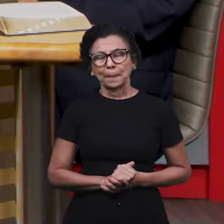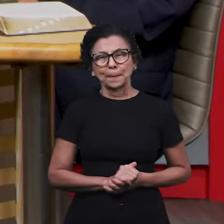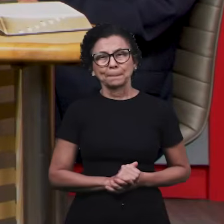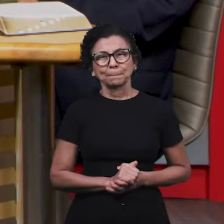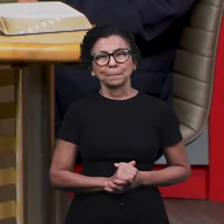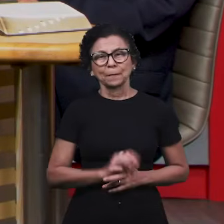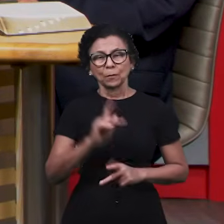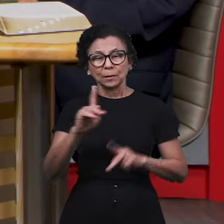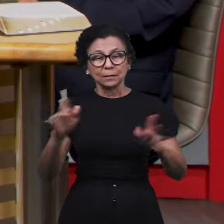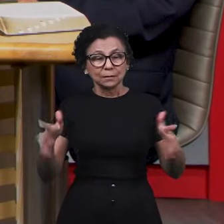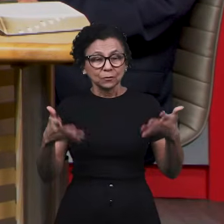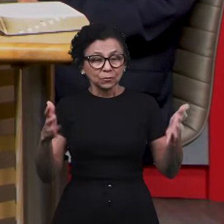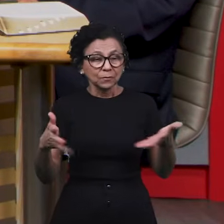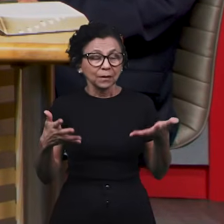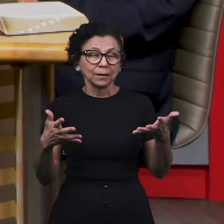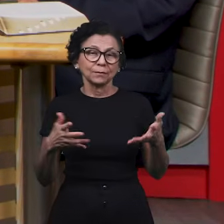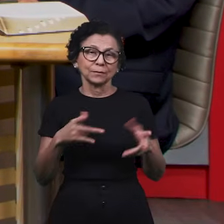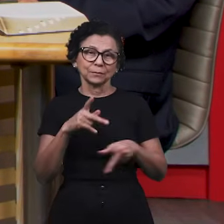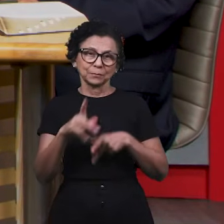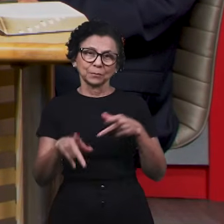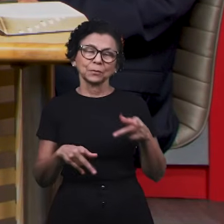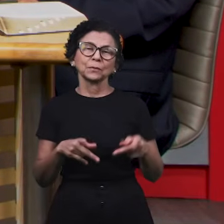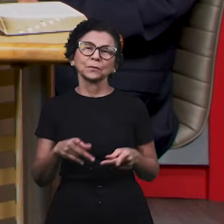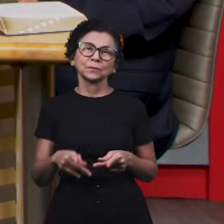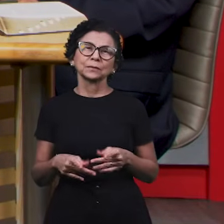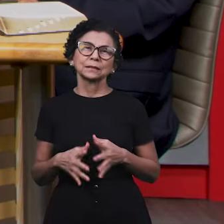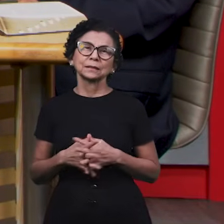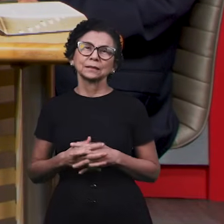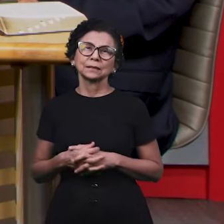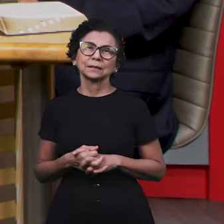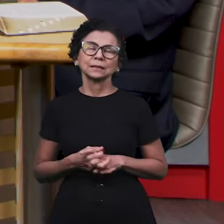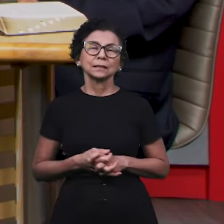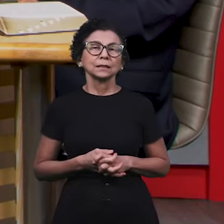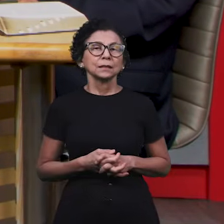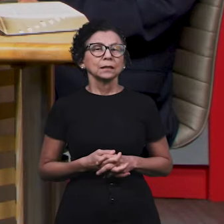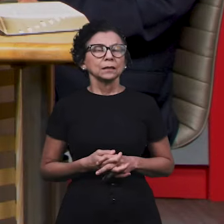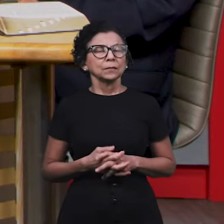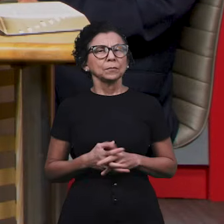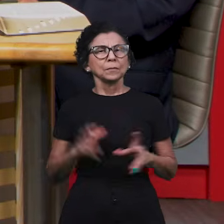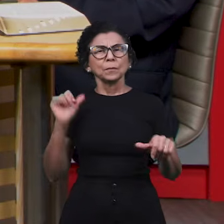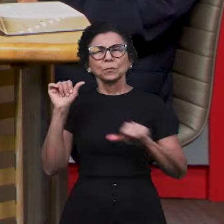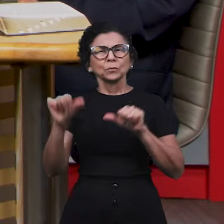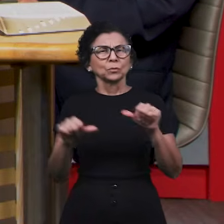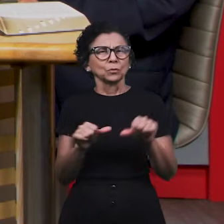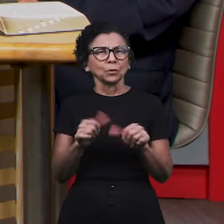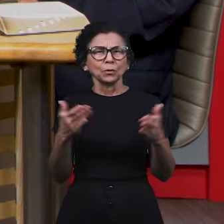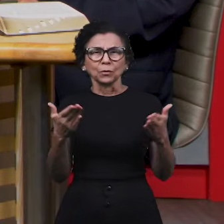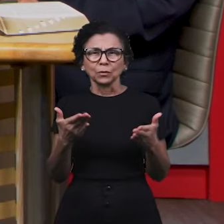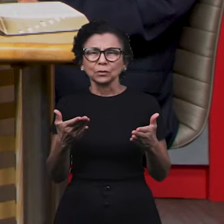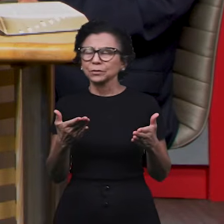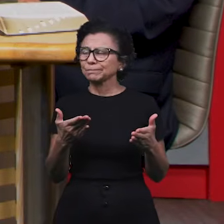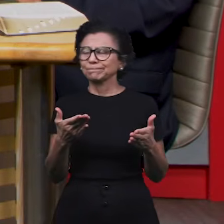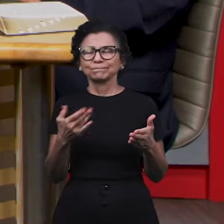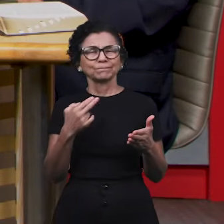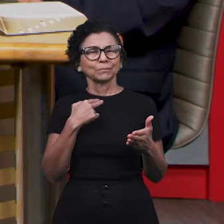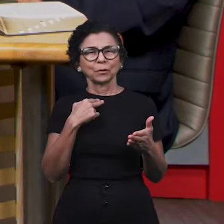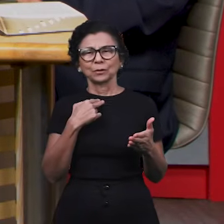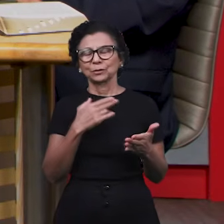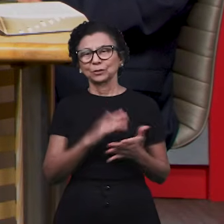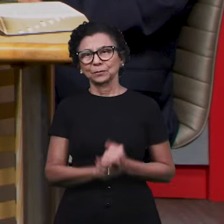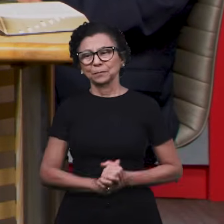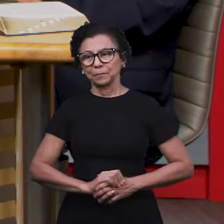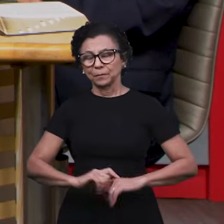júbilos. E a verdade é que nos nossos dias isso não pode ser diferente, de hipótese alguma. O grupo